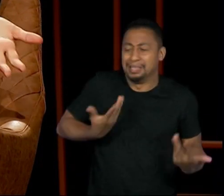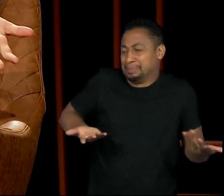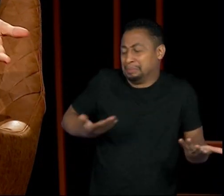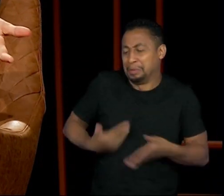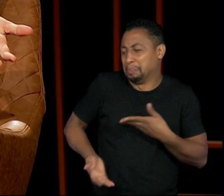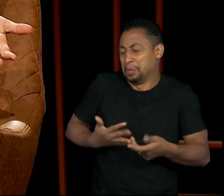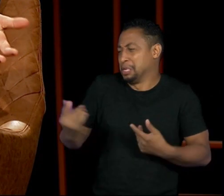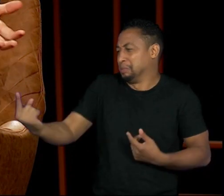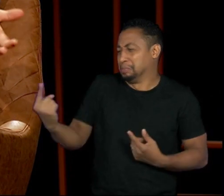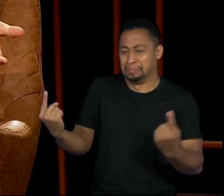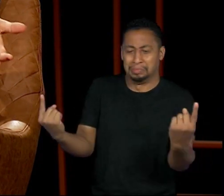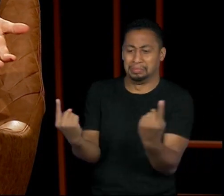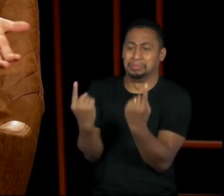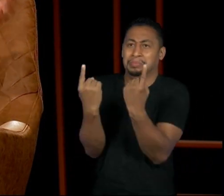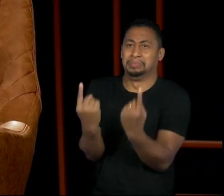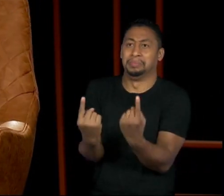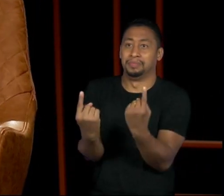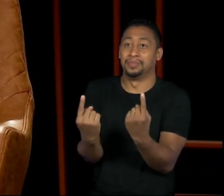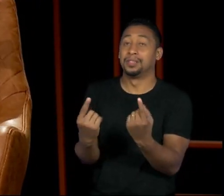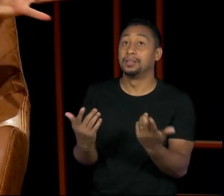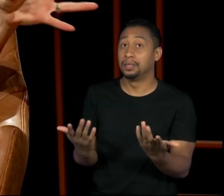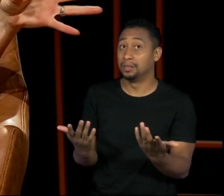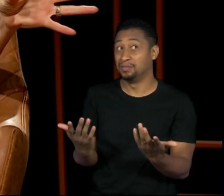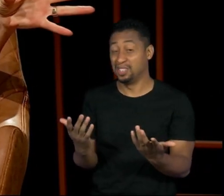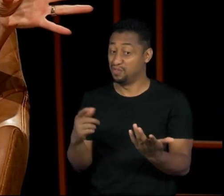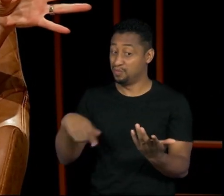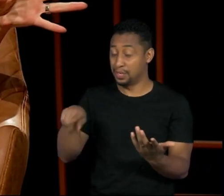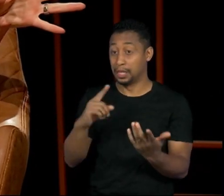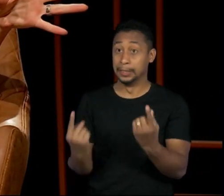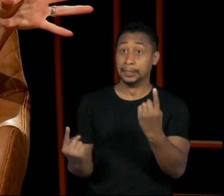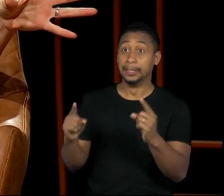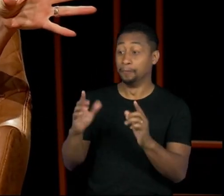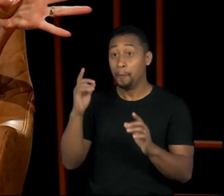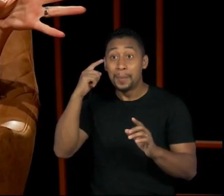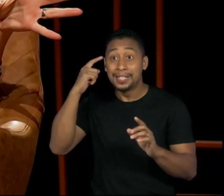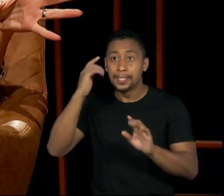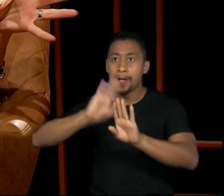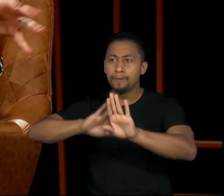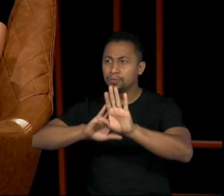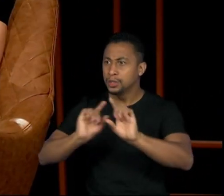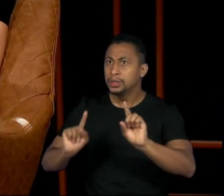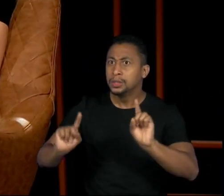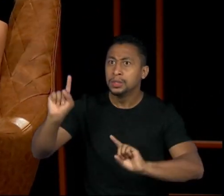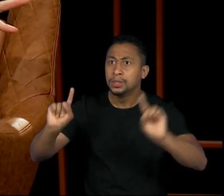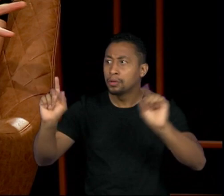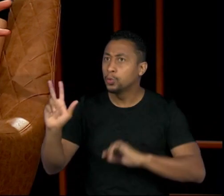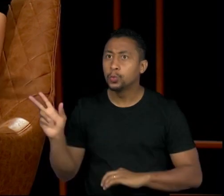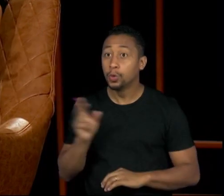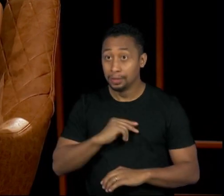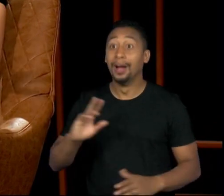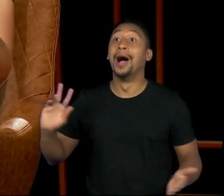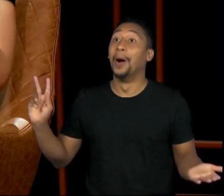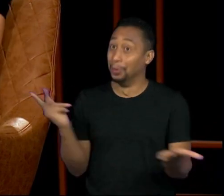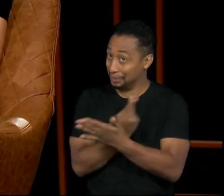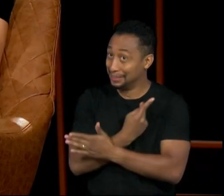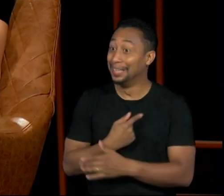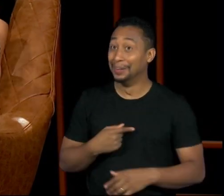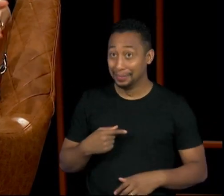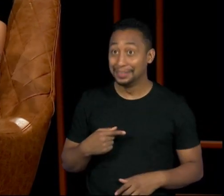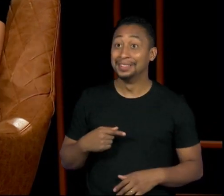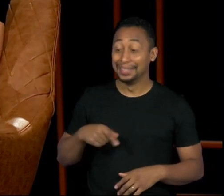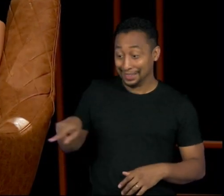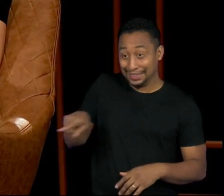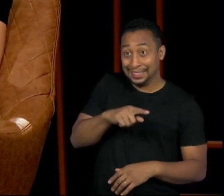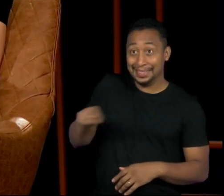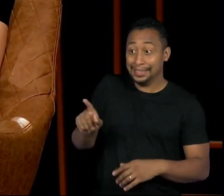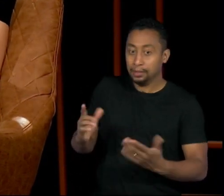ver a outra, vai parecer o quê? Que eu tô sendo disputada pela indústria fonográfica brasileira. E foi o que aconteceu. Só